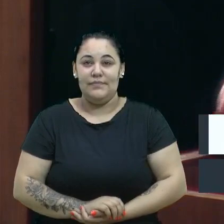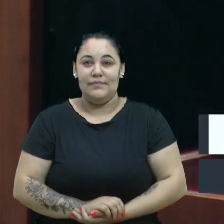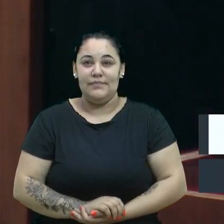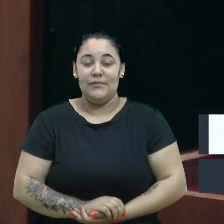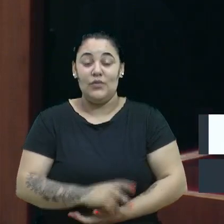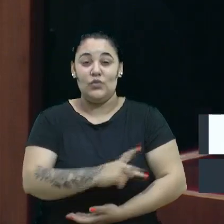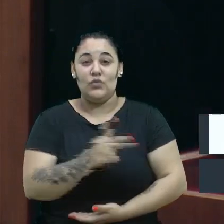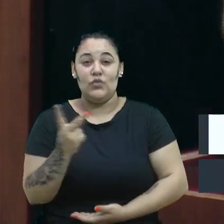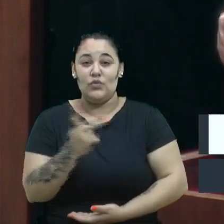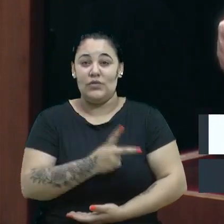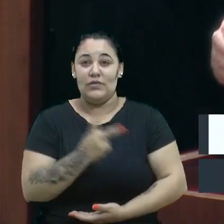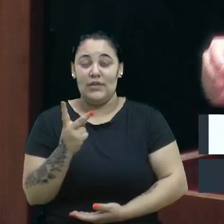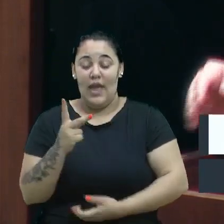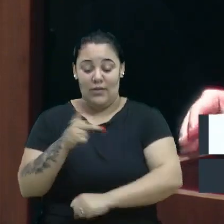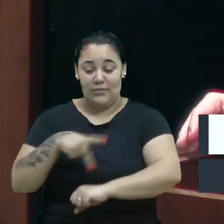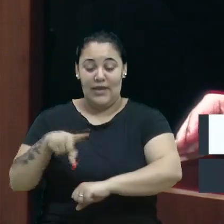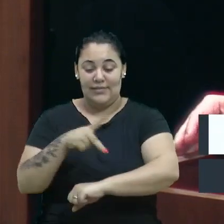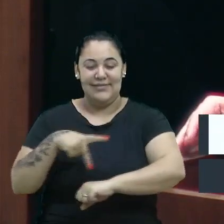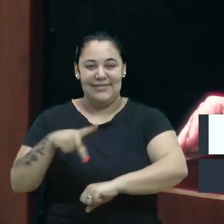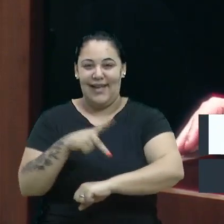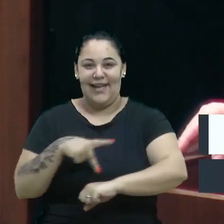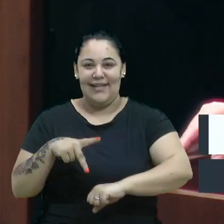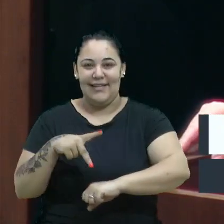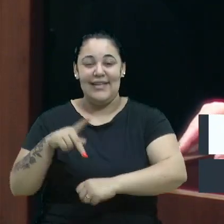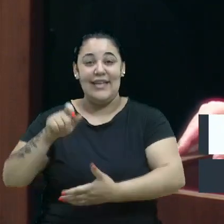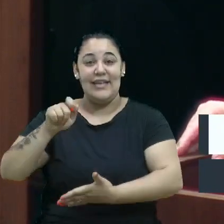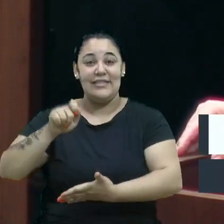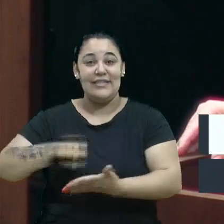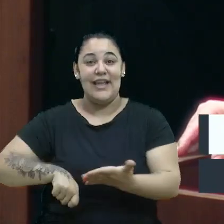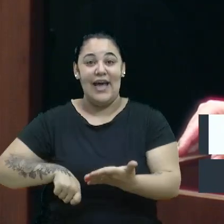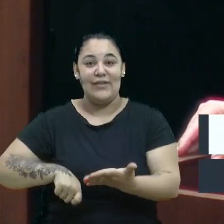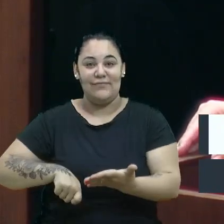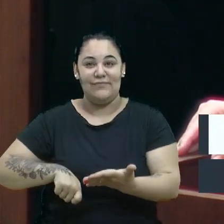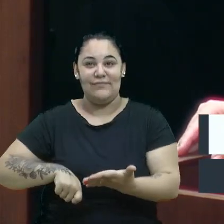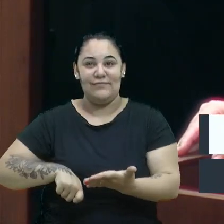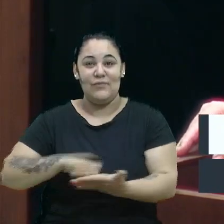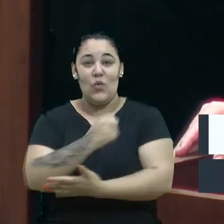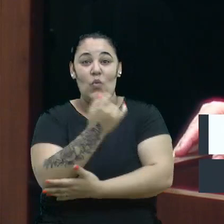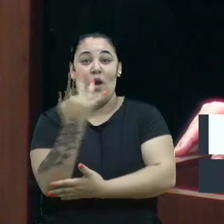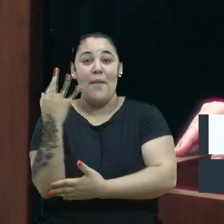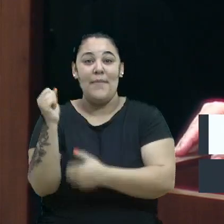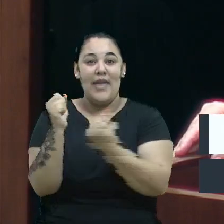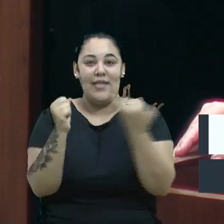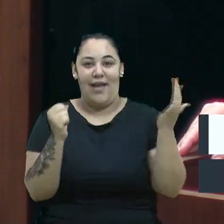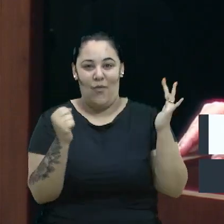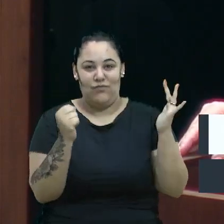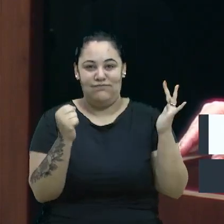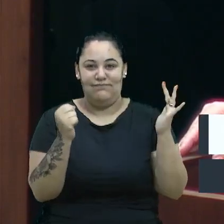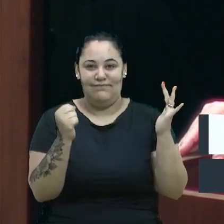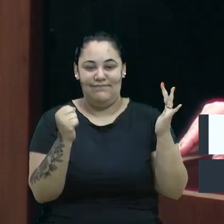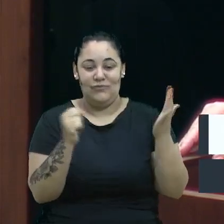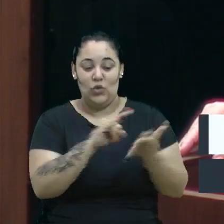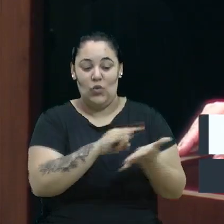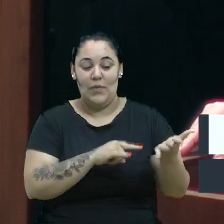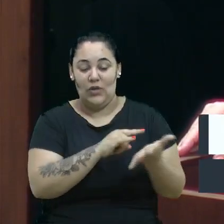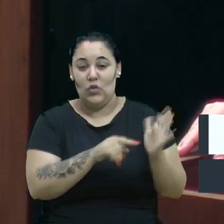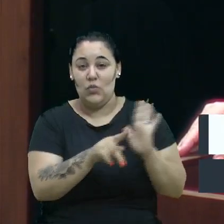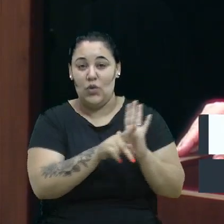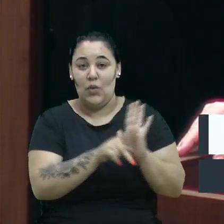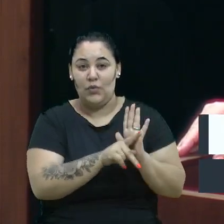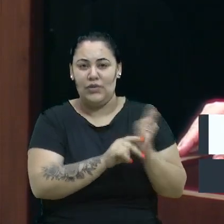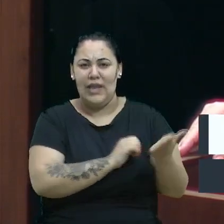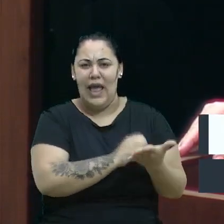as partes seriam os países que assinaram os tratados ambientais da ONU desde